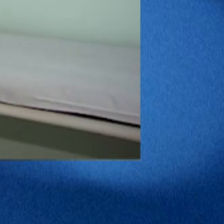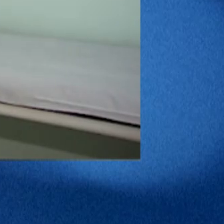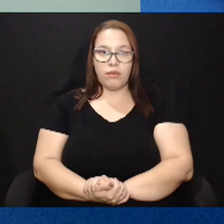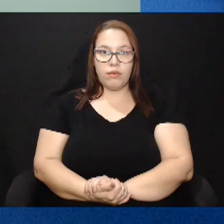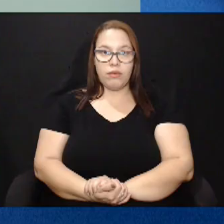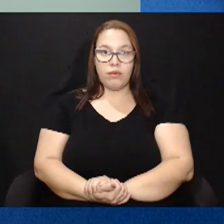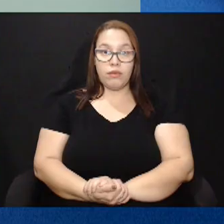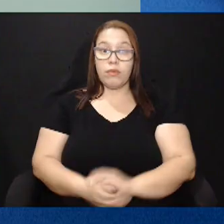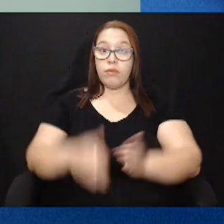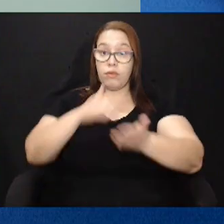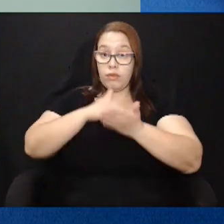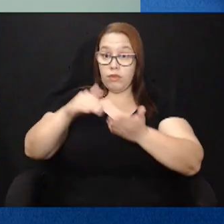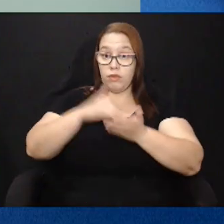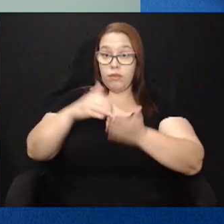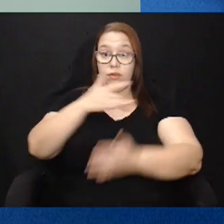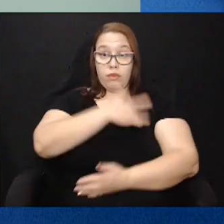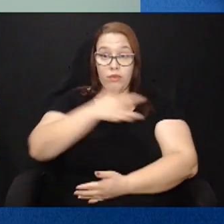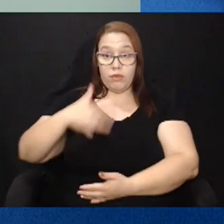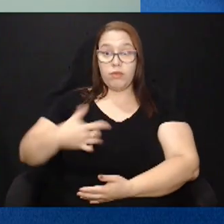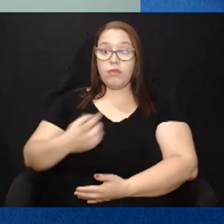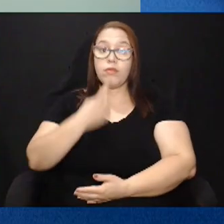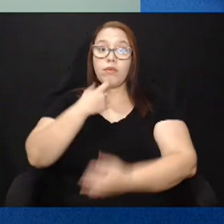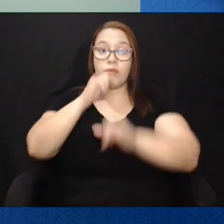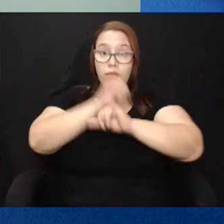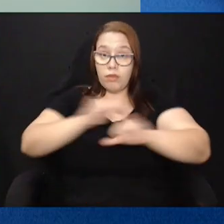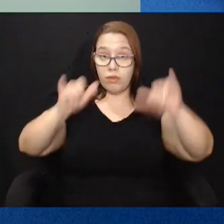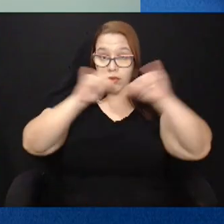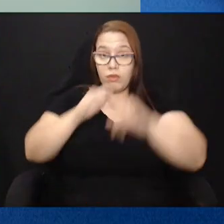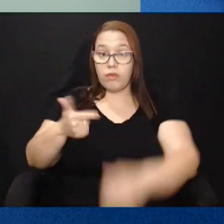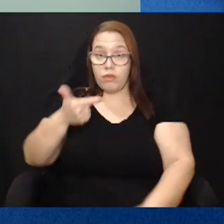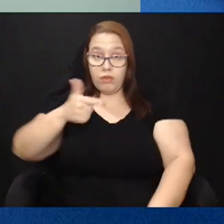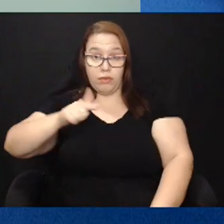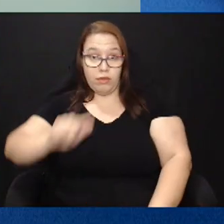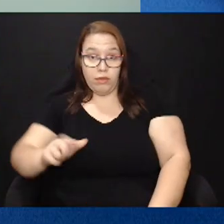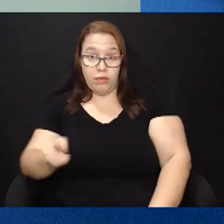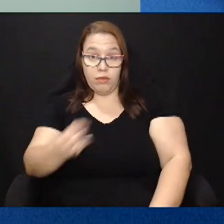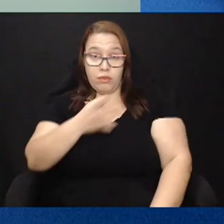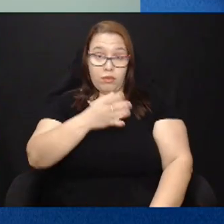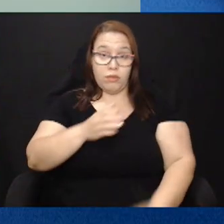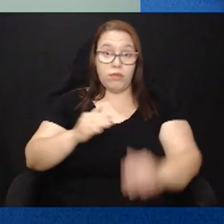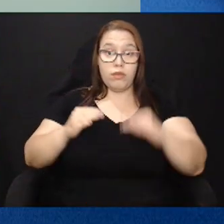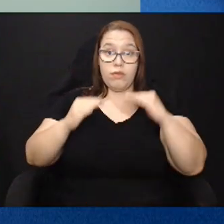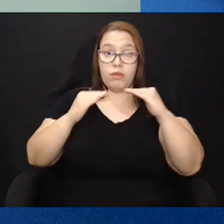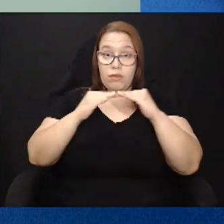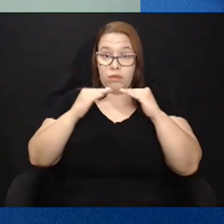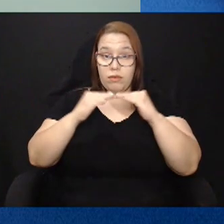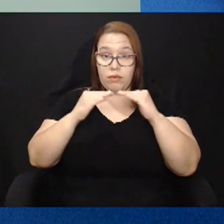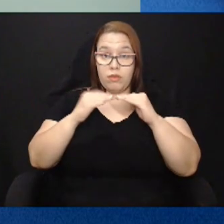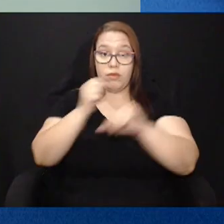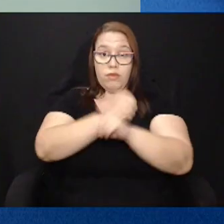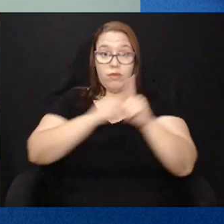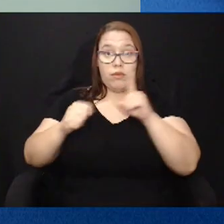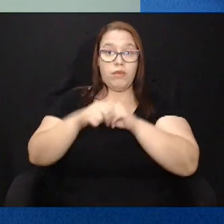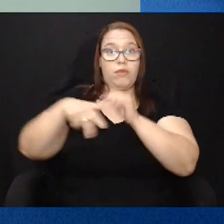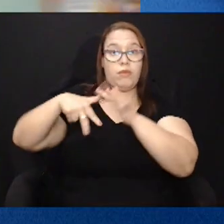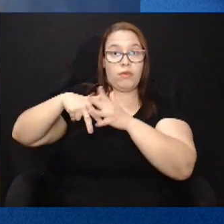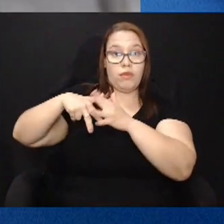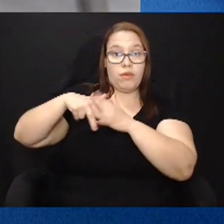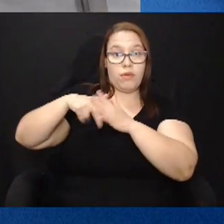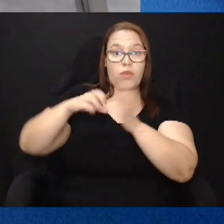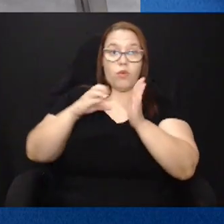Secretaria de Saúde de Campinas divulga nova medida que amplia e qualifica a assistência a pacientes